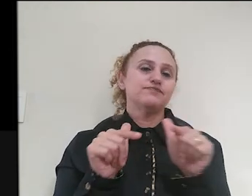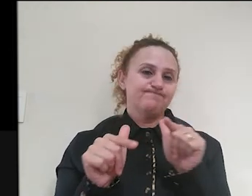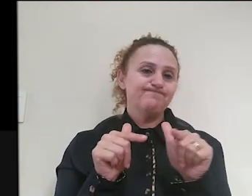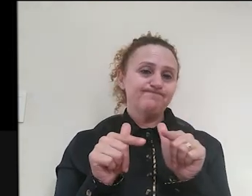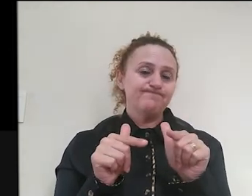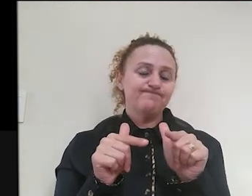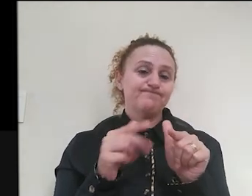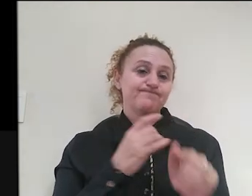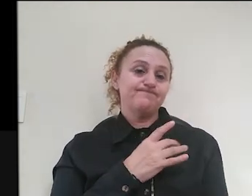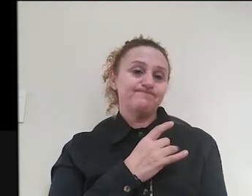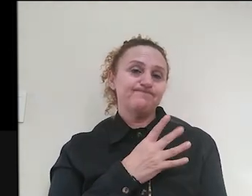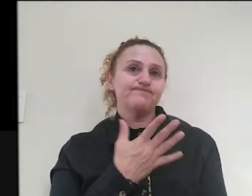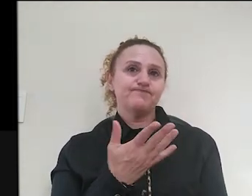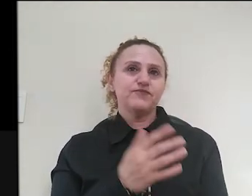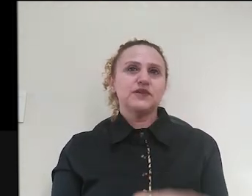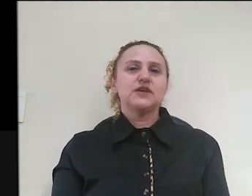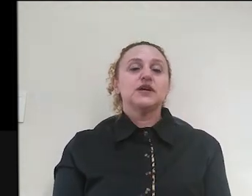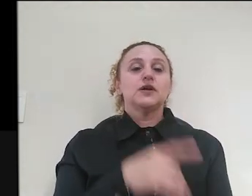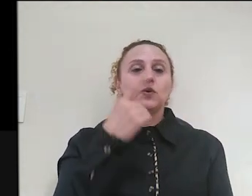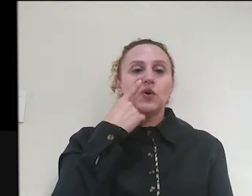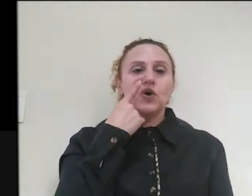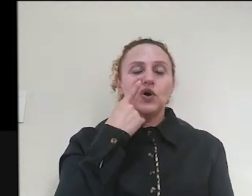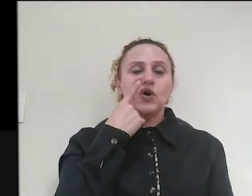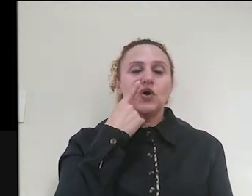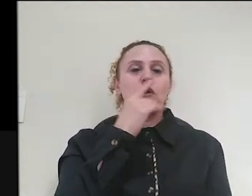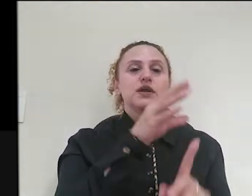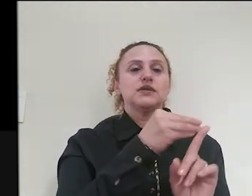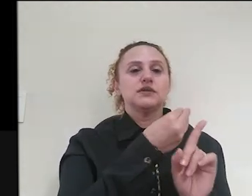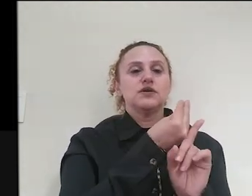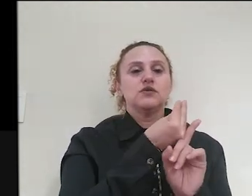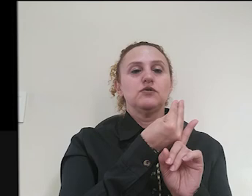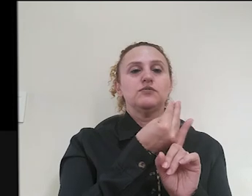gente vai ter o surrealismo, como essa obra aqui de Magritte.